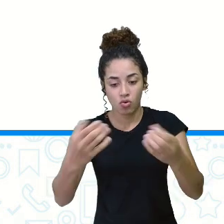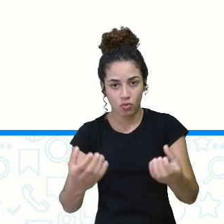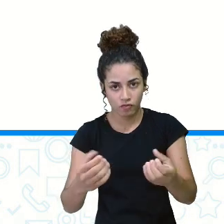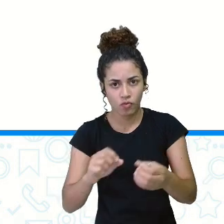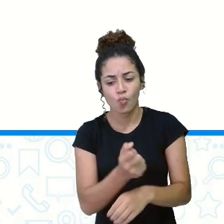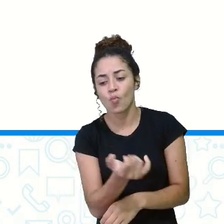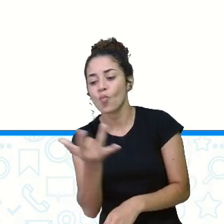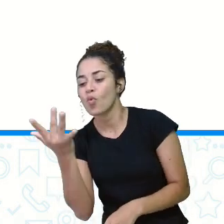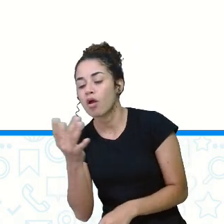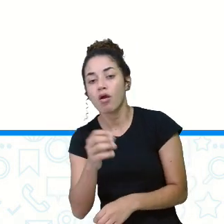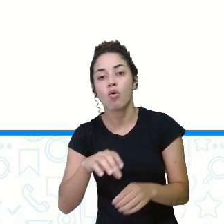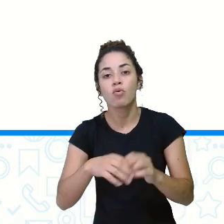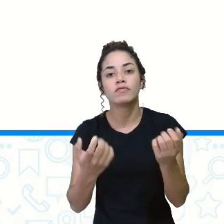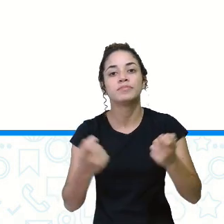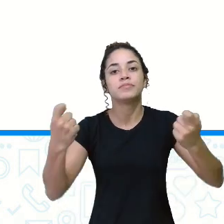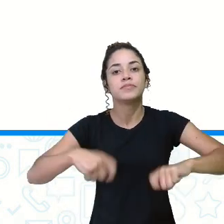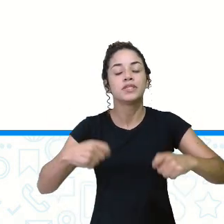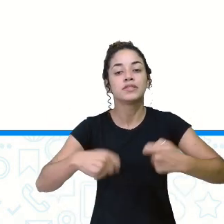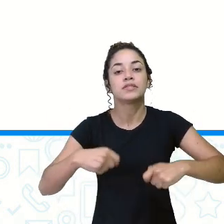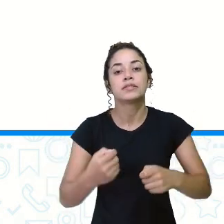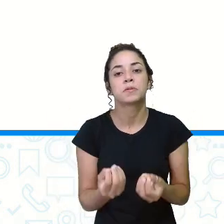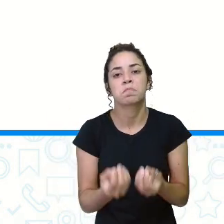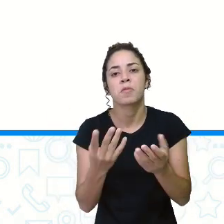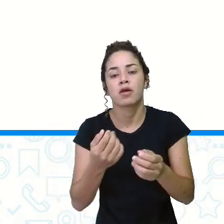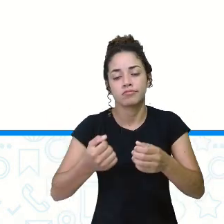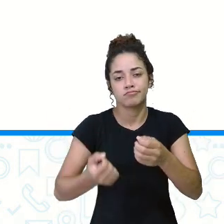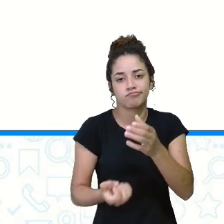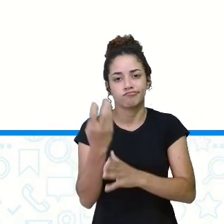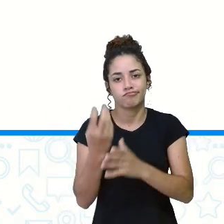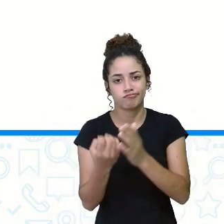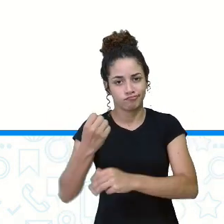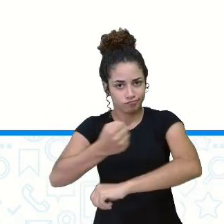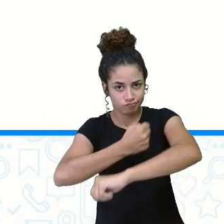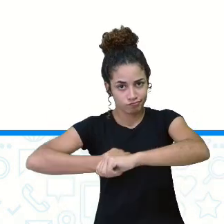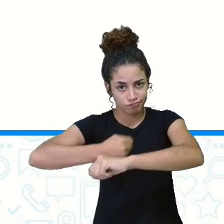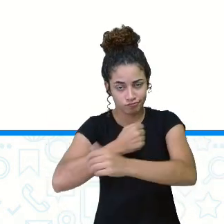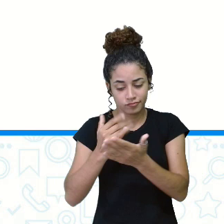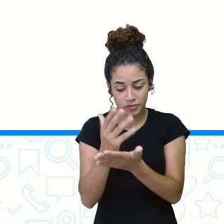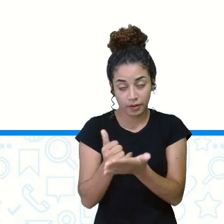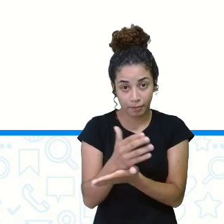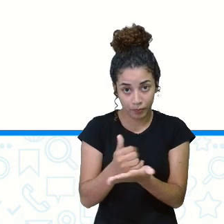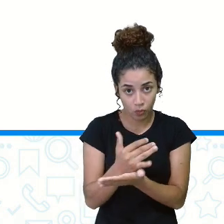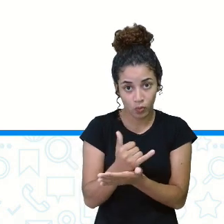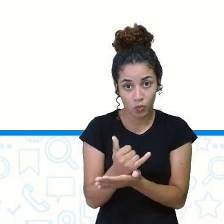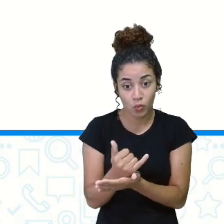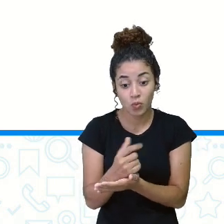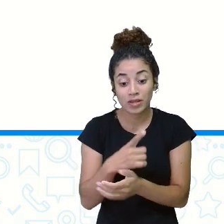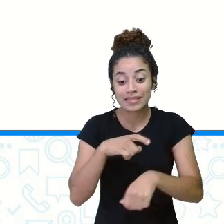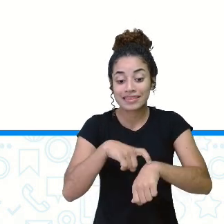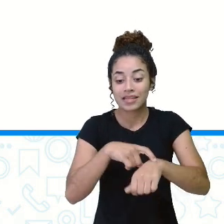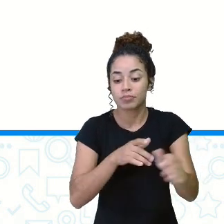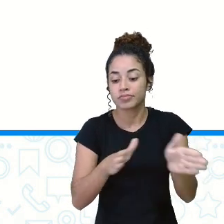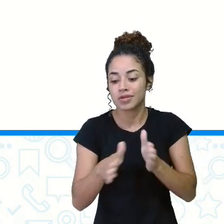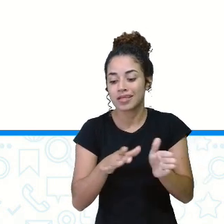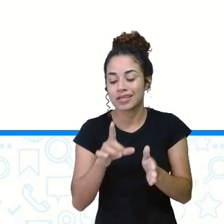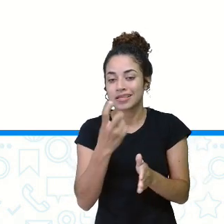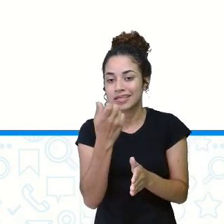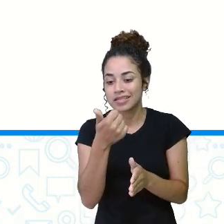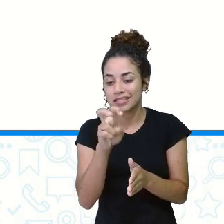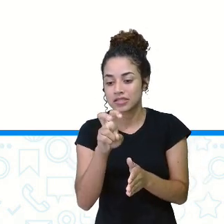ovos serão necessários para a produção de bolos no período de 15